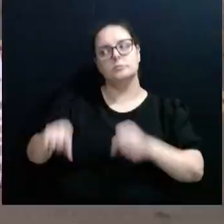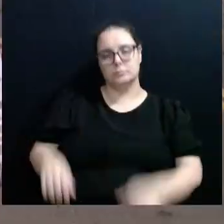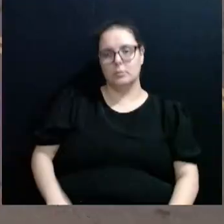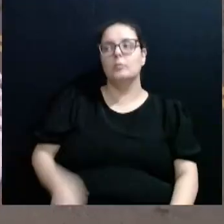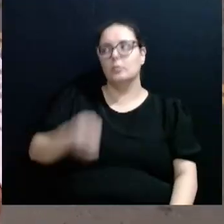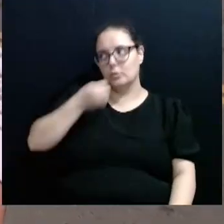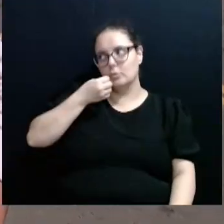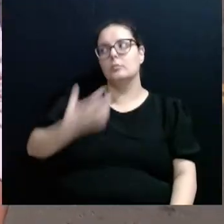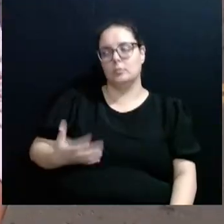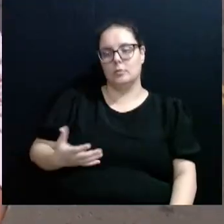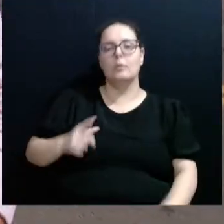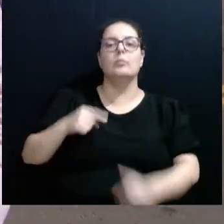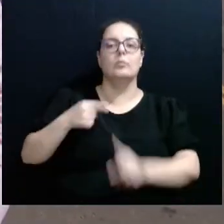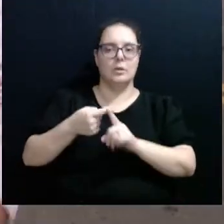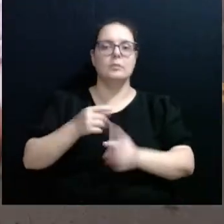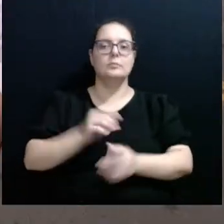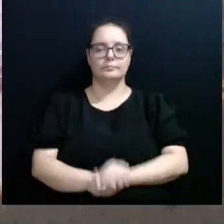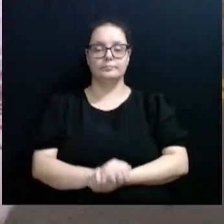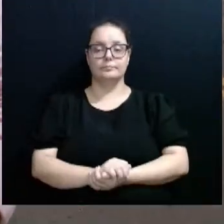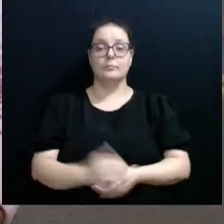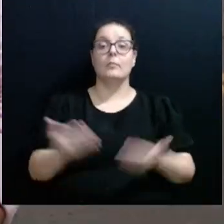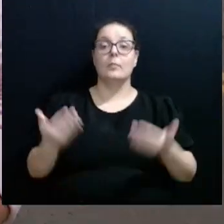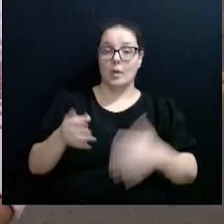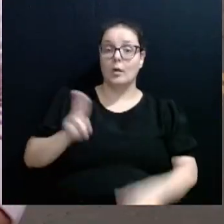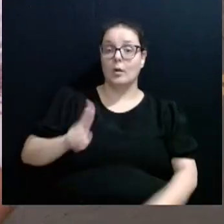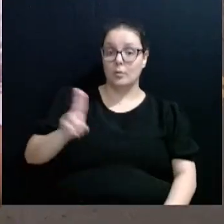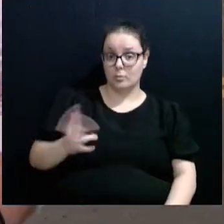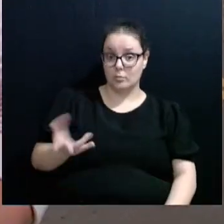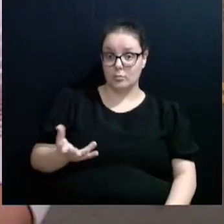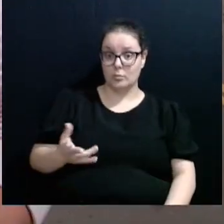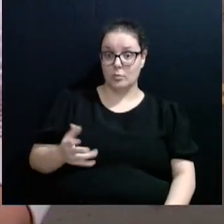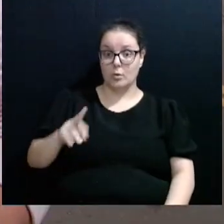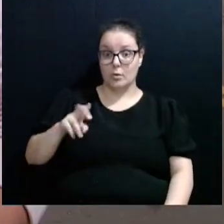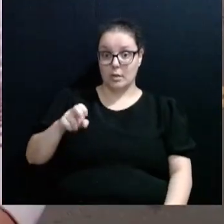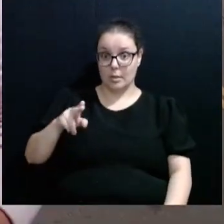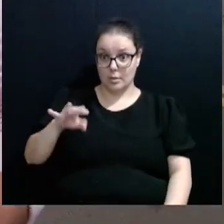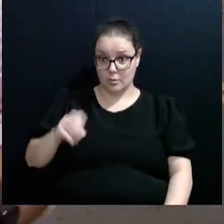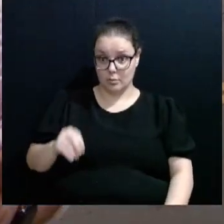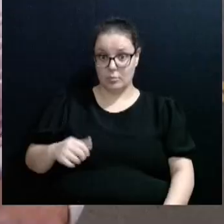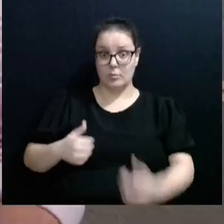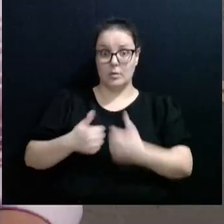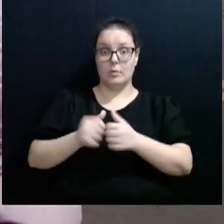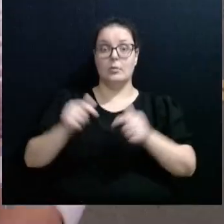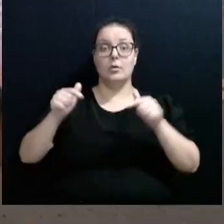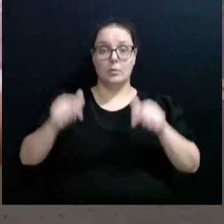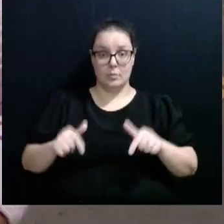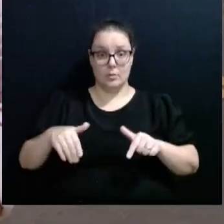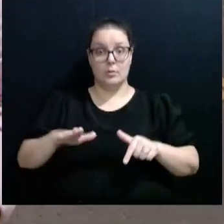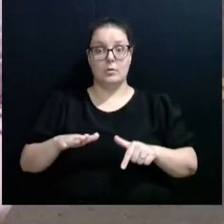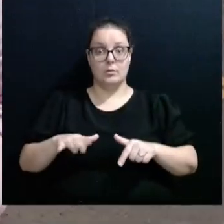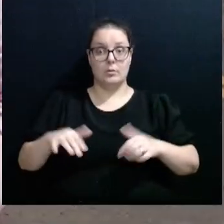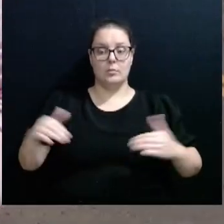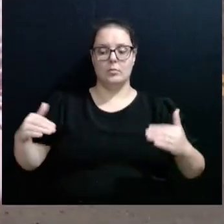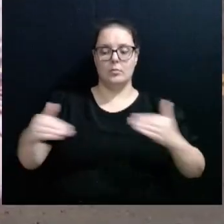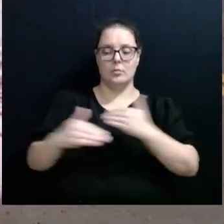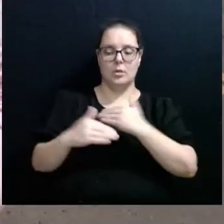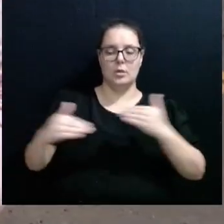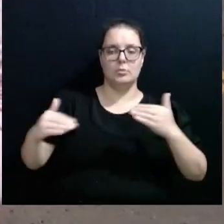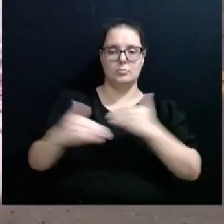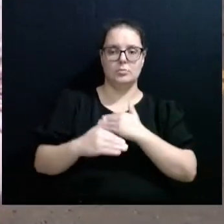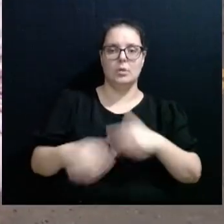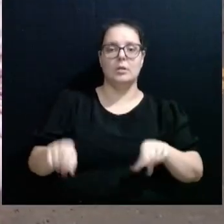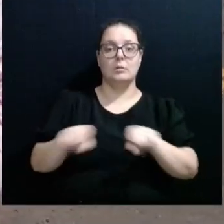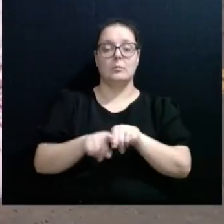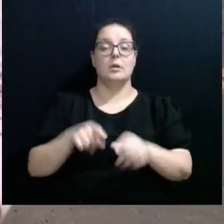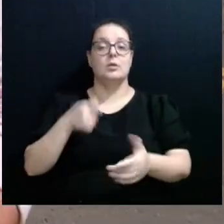positivo. Agora, com a implantação do recuo para os ônibus, o local vai ter mais fluidez no trânsito, além de garantir mais